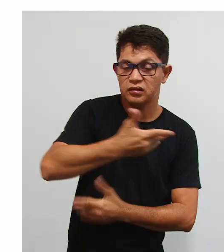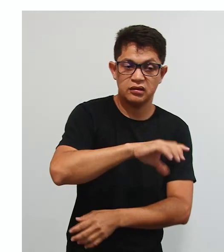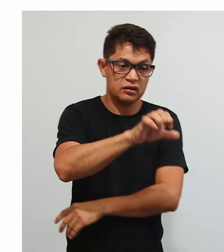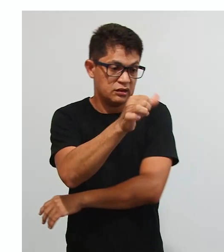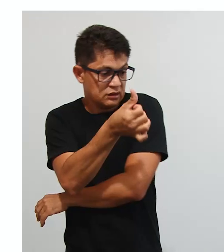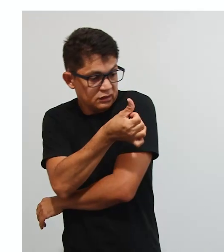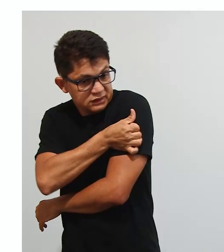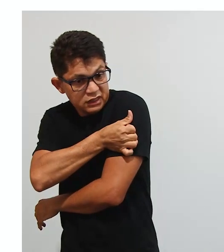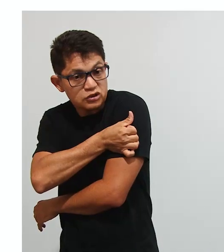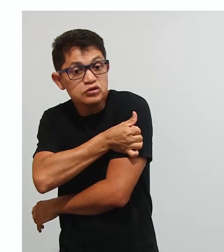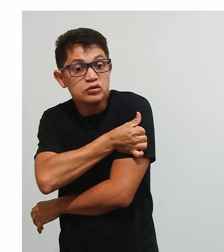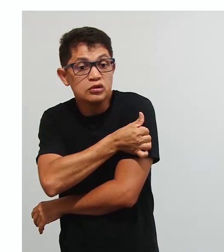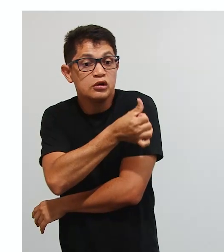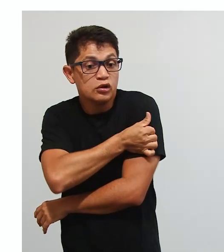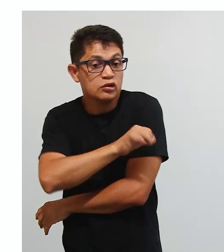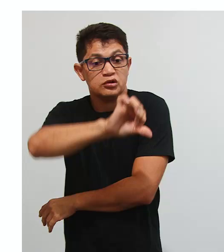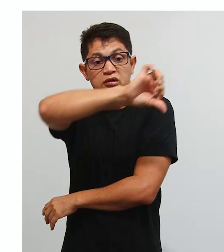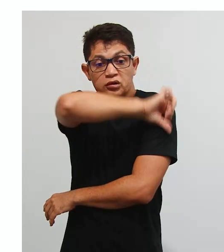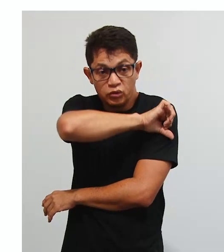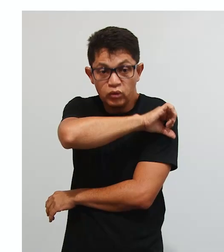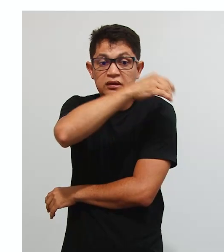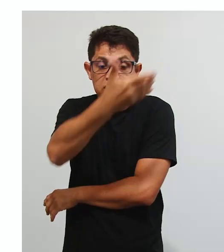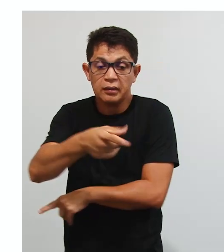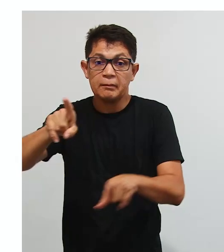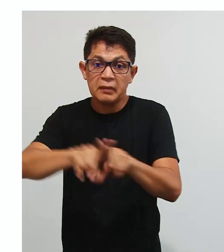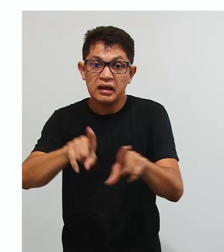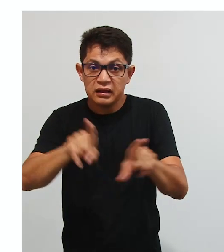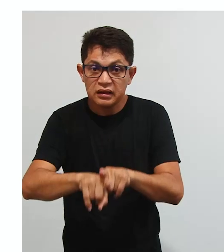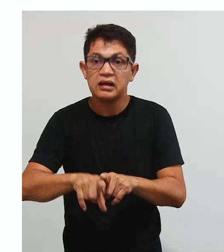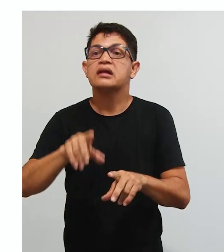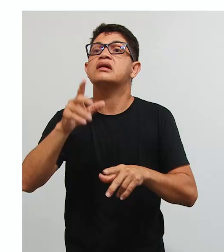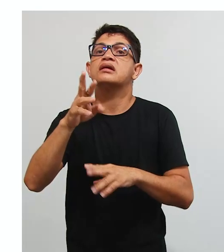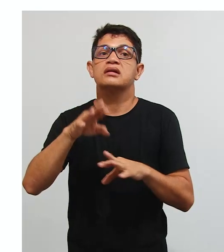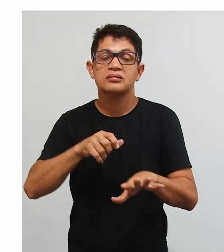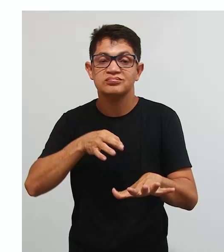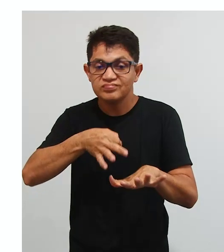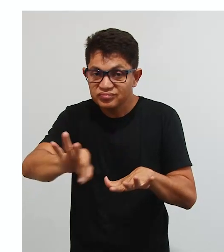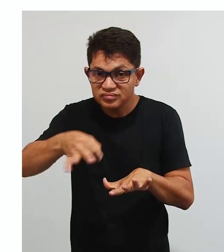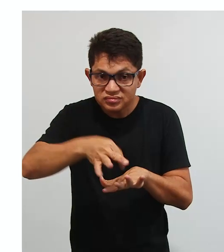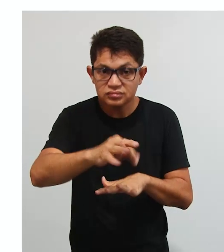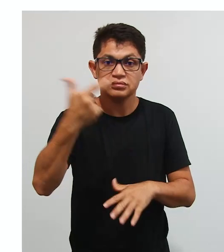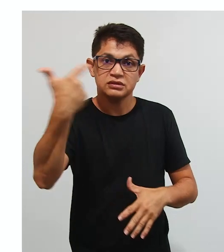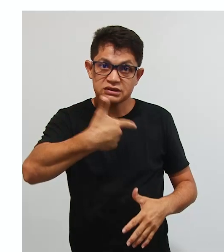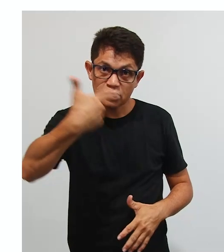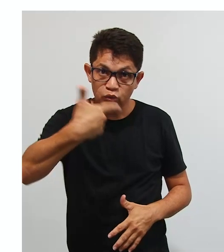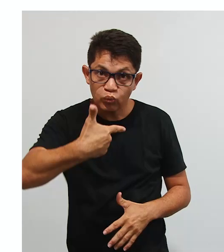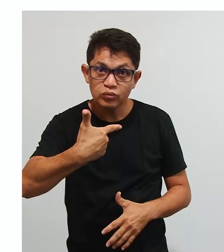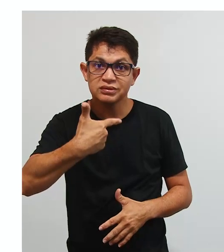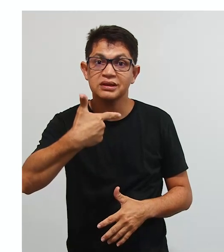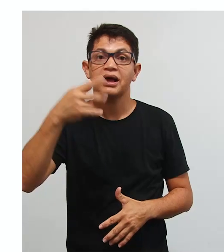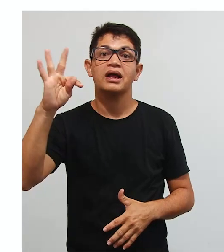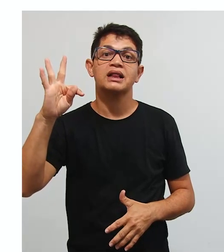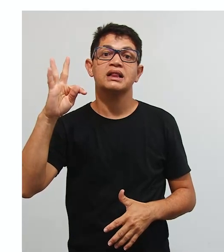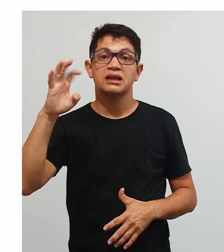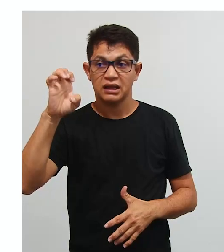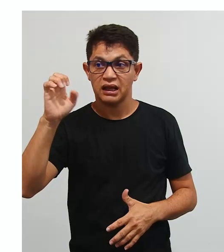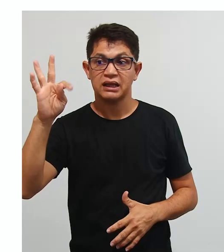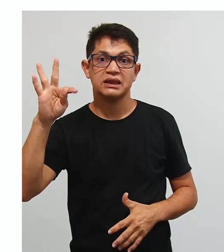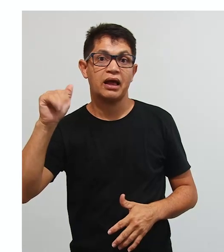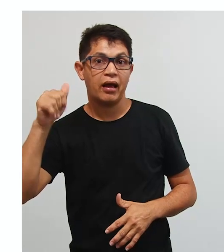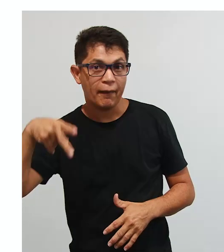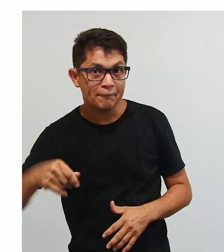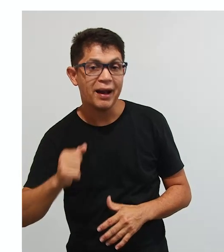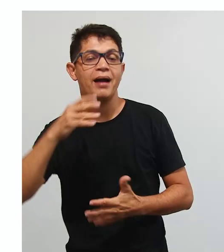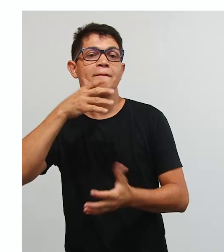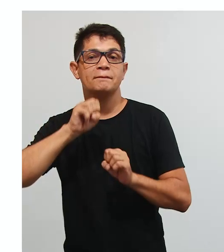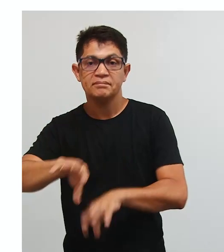do 6º ao 9º ano, né? Que vai ser a segunda etapa. E aí dentro